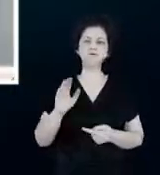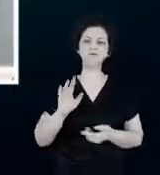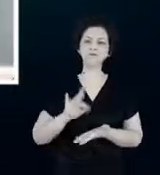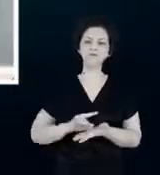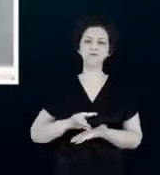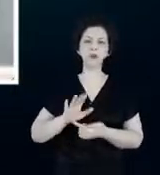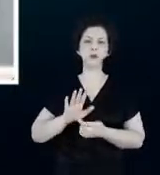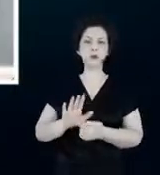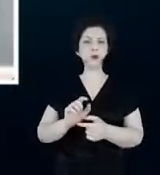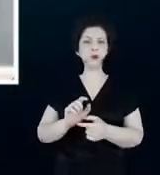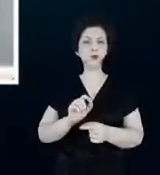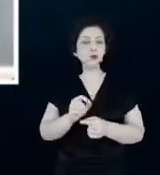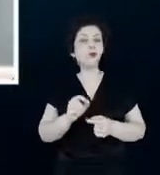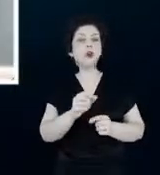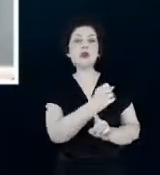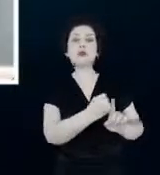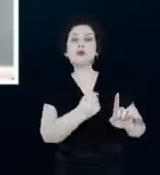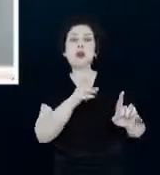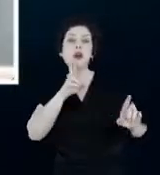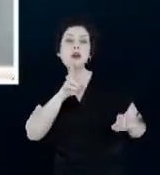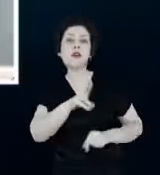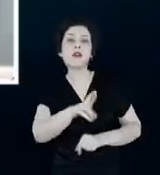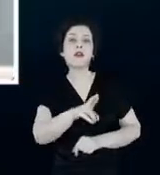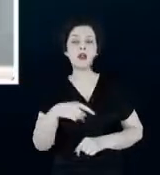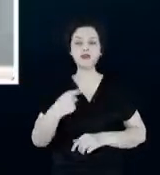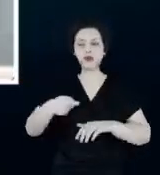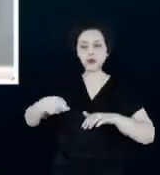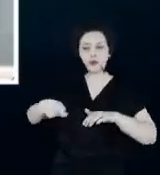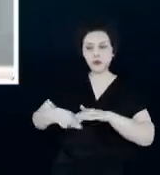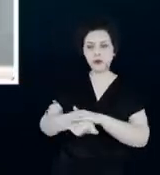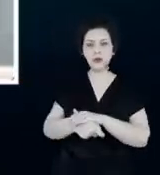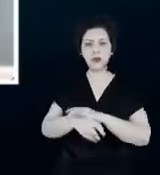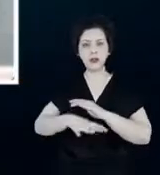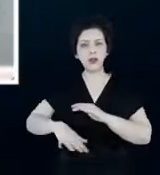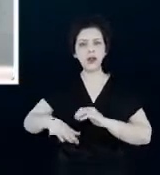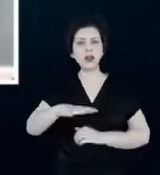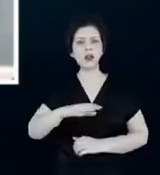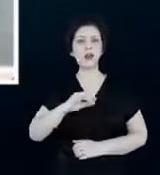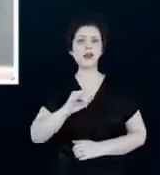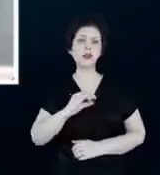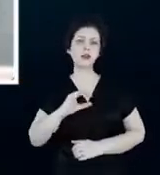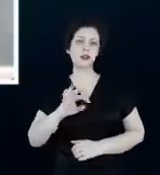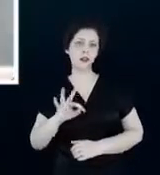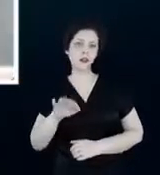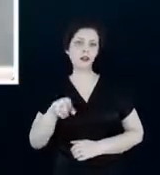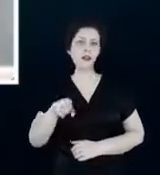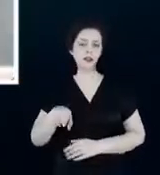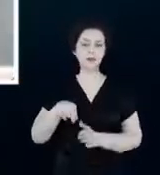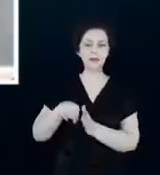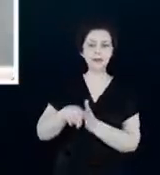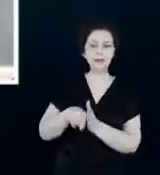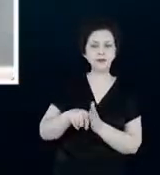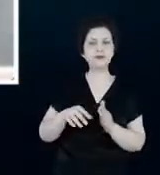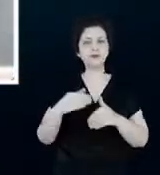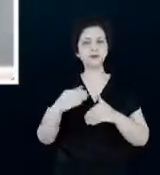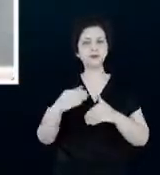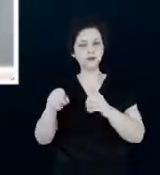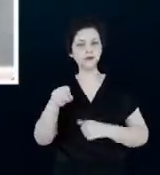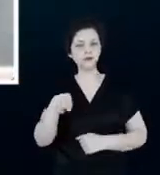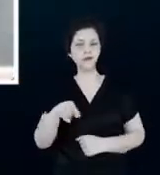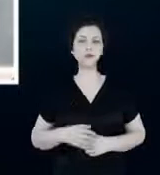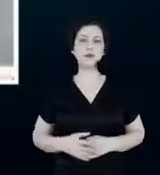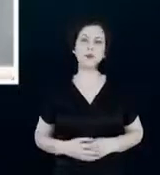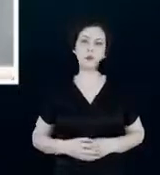se devolve para a sociedade quando a gente investe nas ICTs. Mas tem